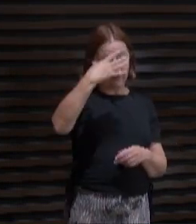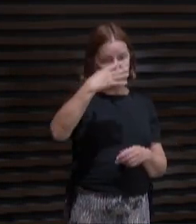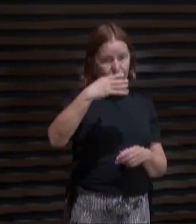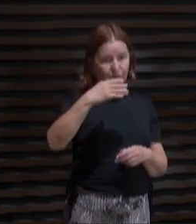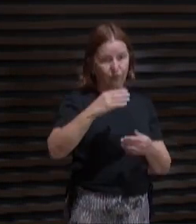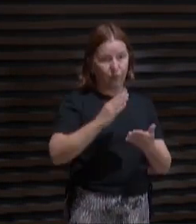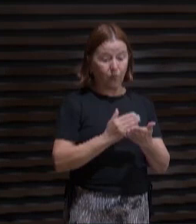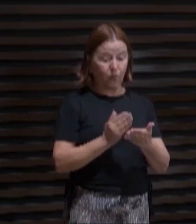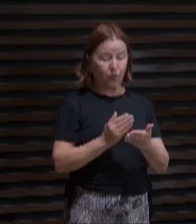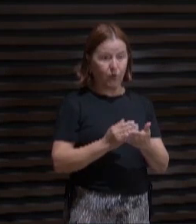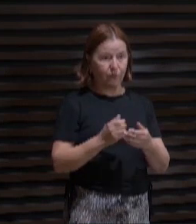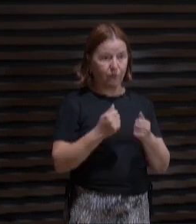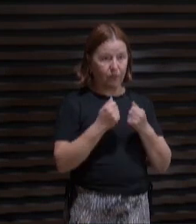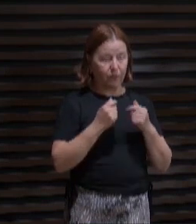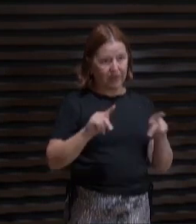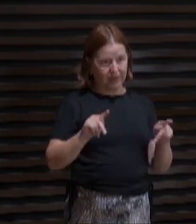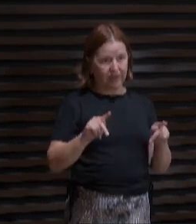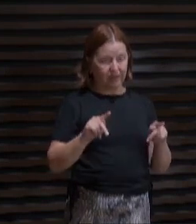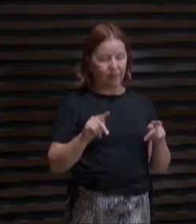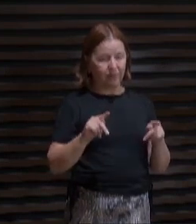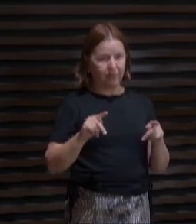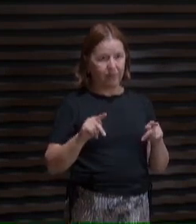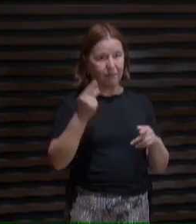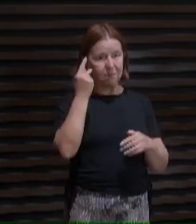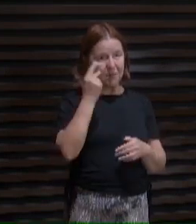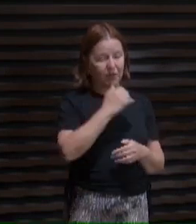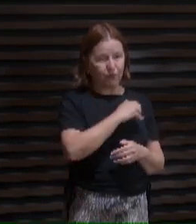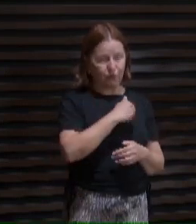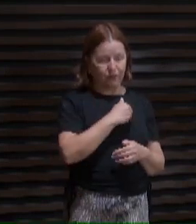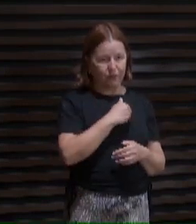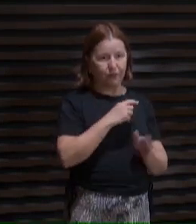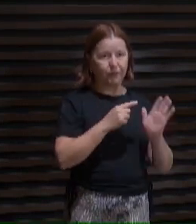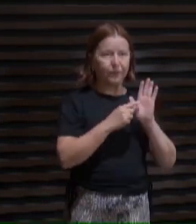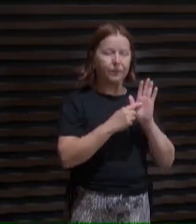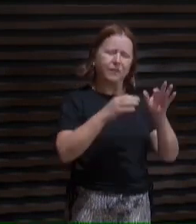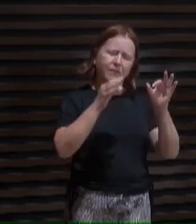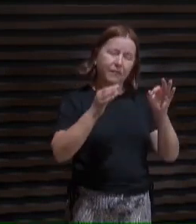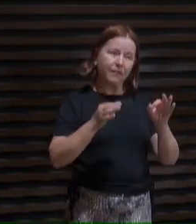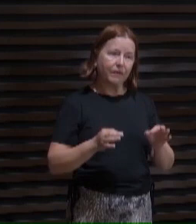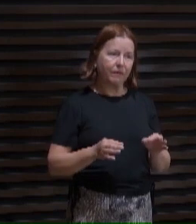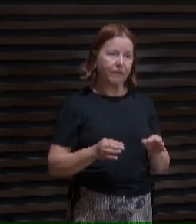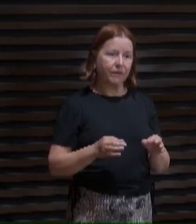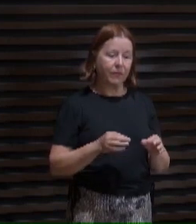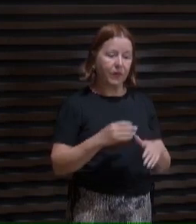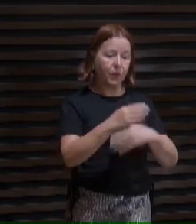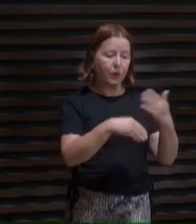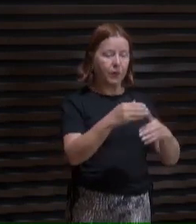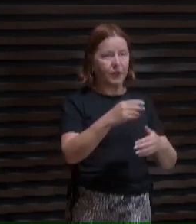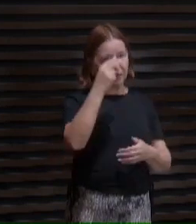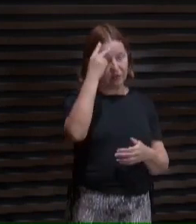o canto do cisne da Bíblia, e que mostra exatamente o processo